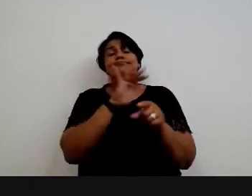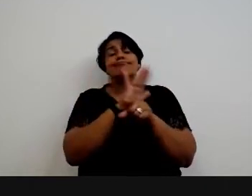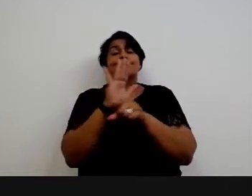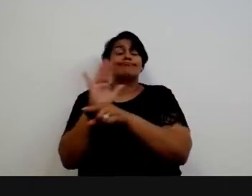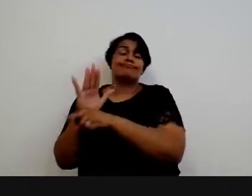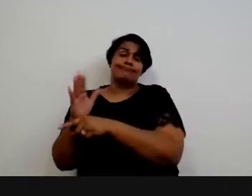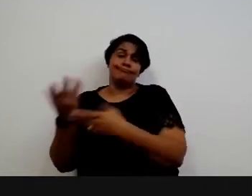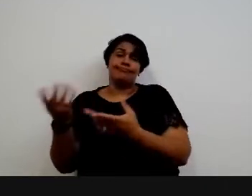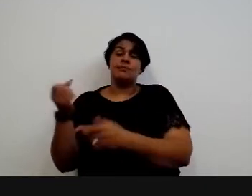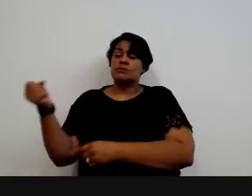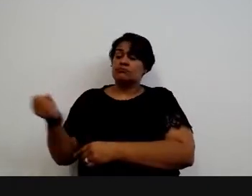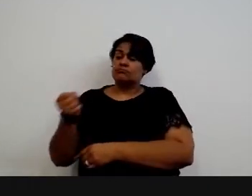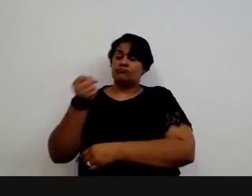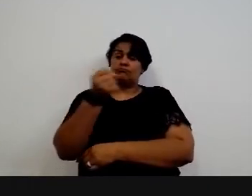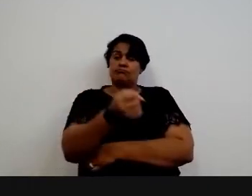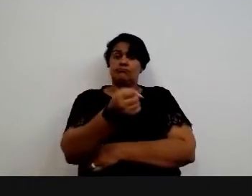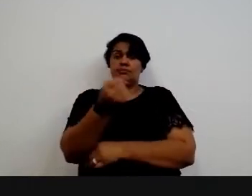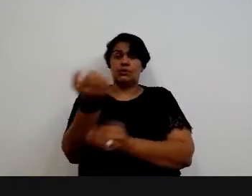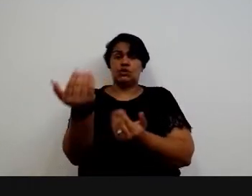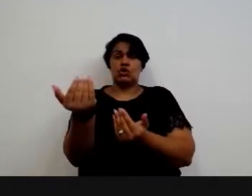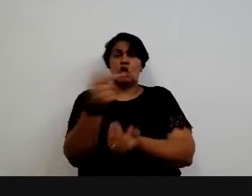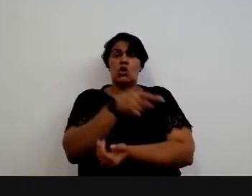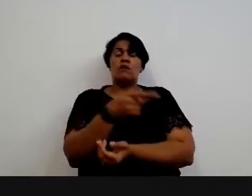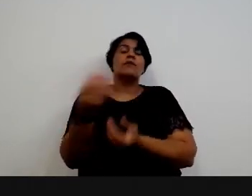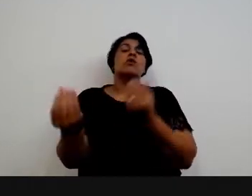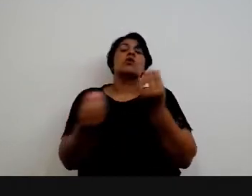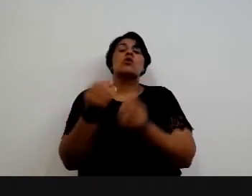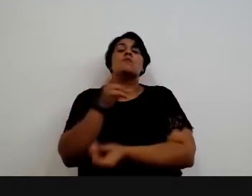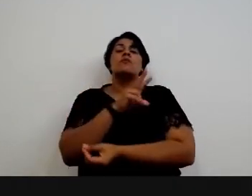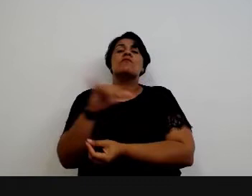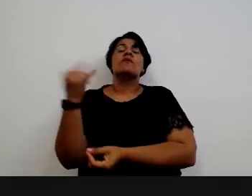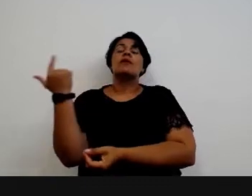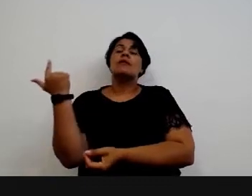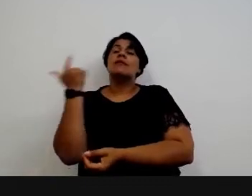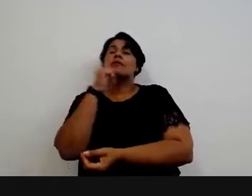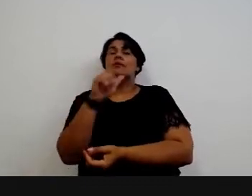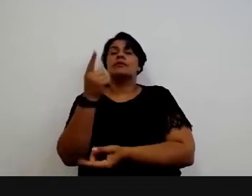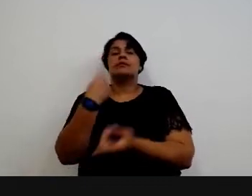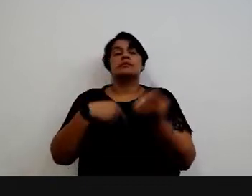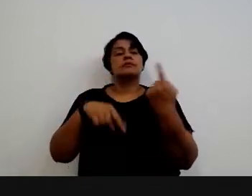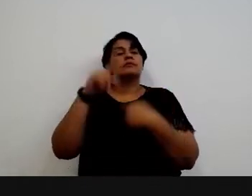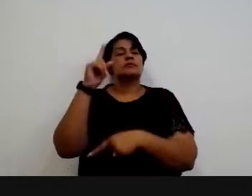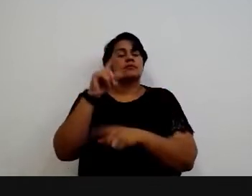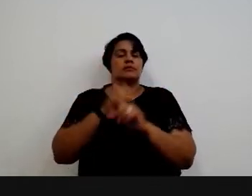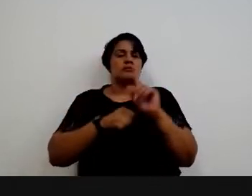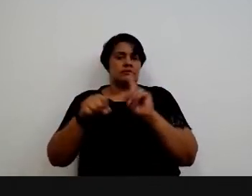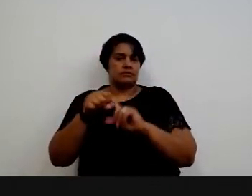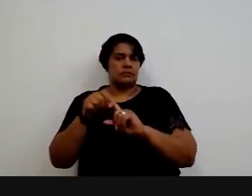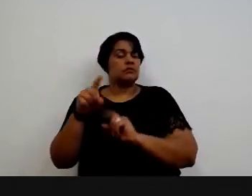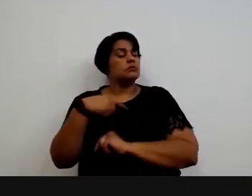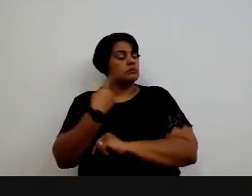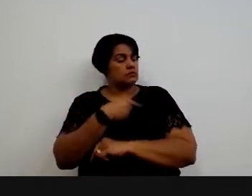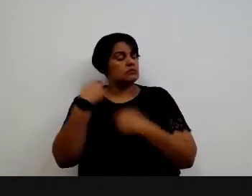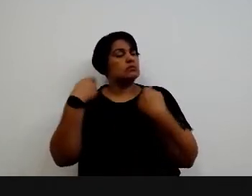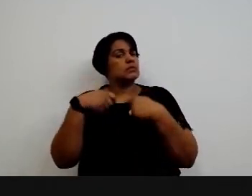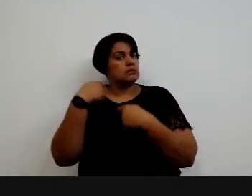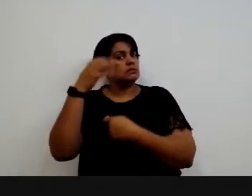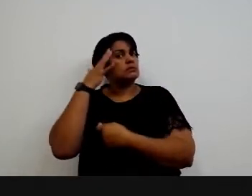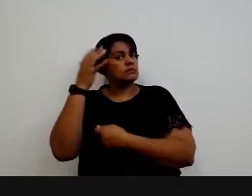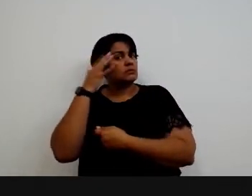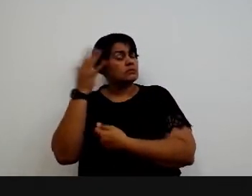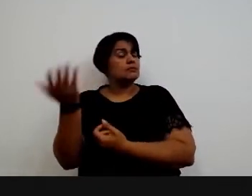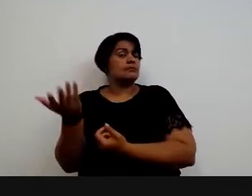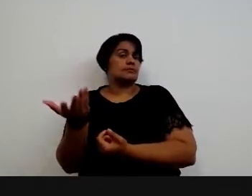esses espaços, inserir o jovem nesses espaços é capaz de transformar a sociedade, né? A gente precisa fazer essa